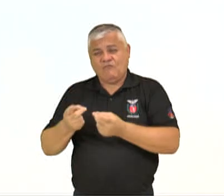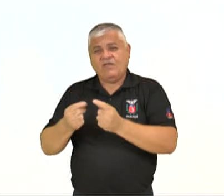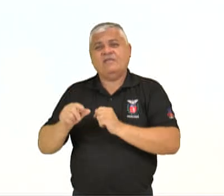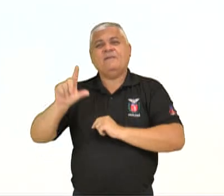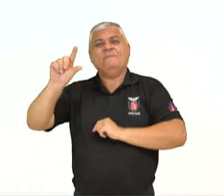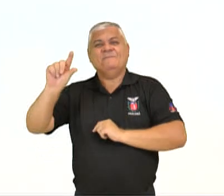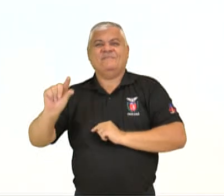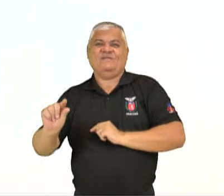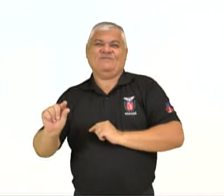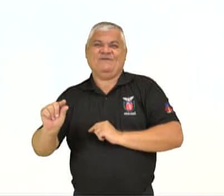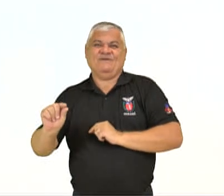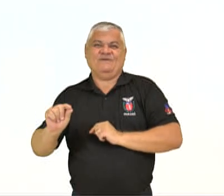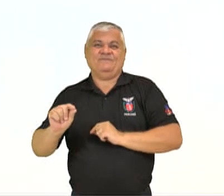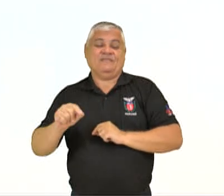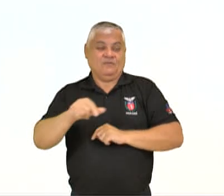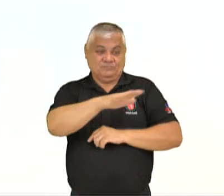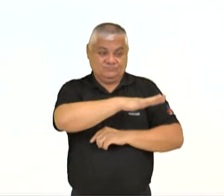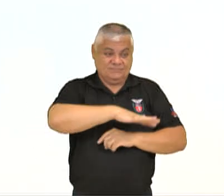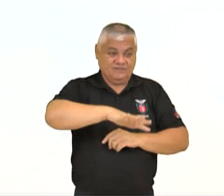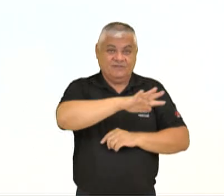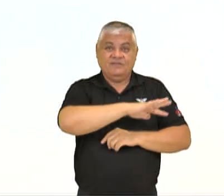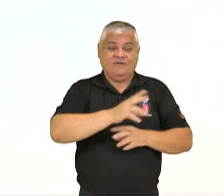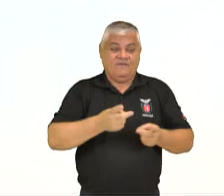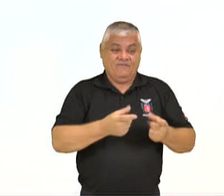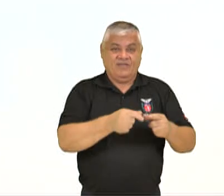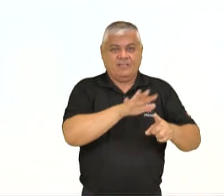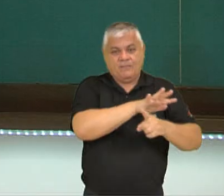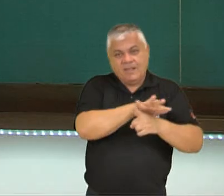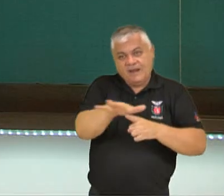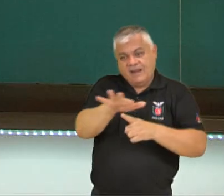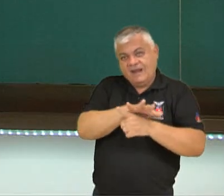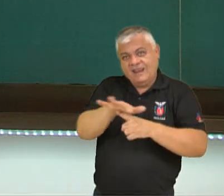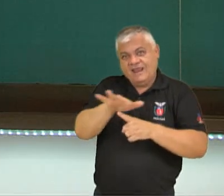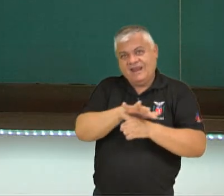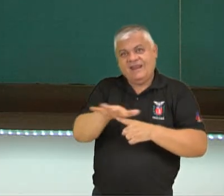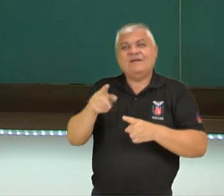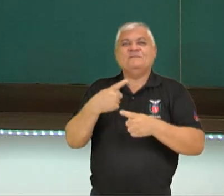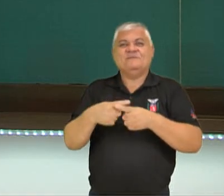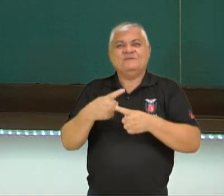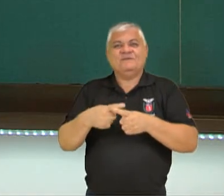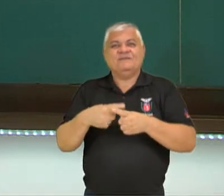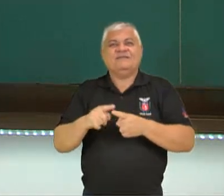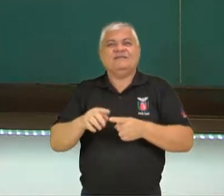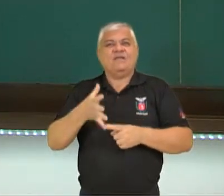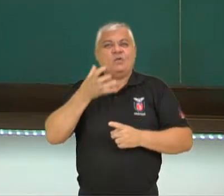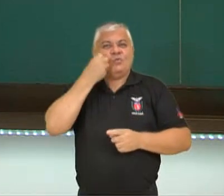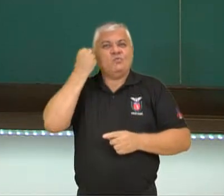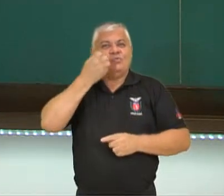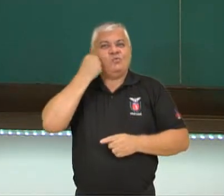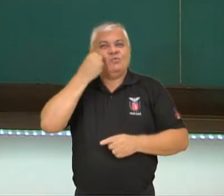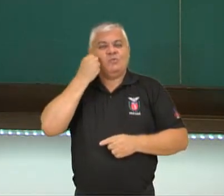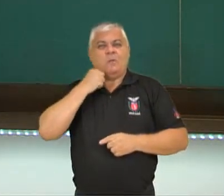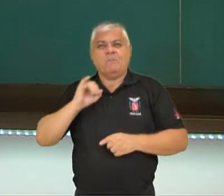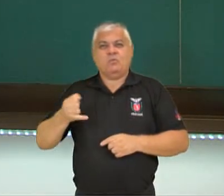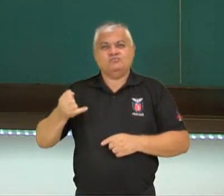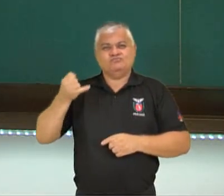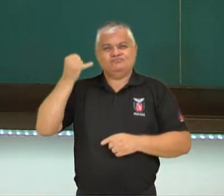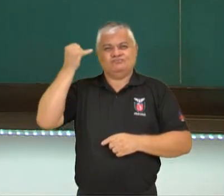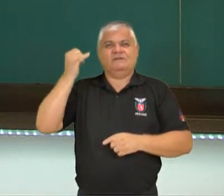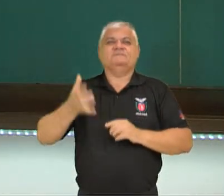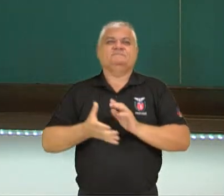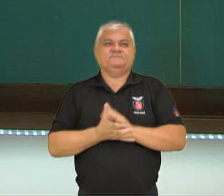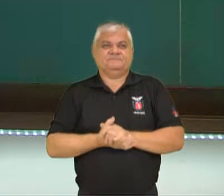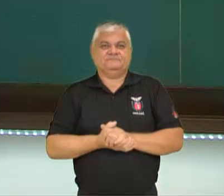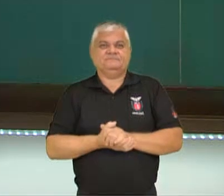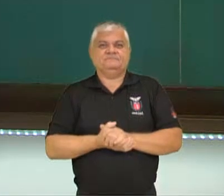menor e o comércio dela poderia ser maior, aumentando os lucros. Temos aqui